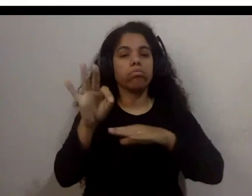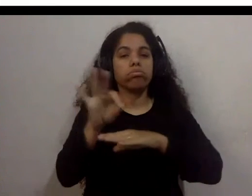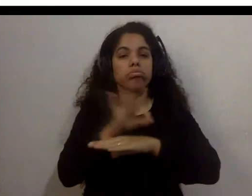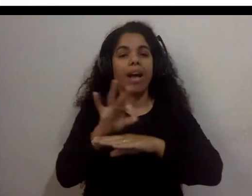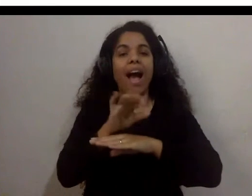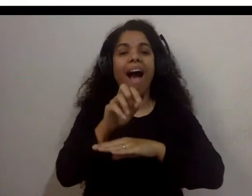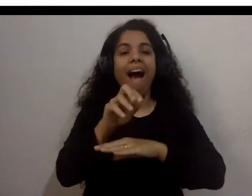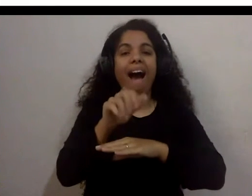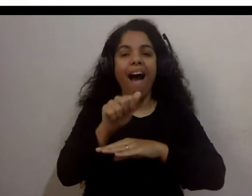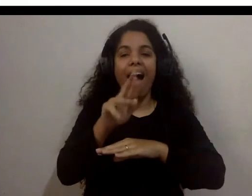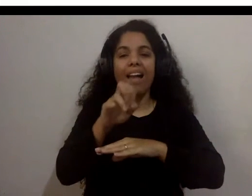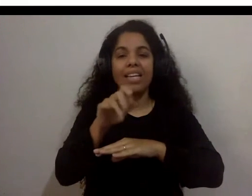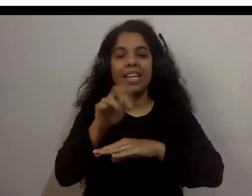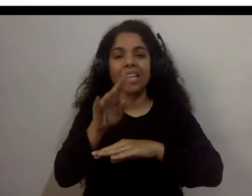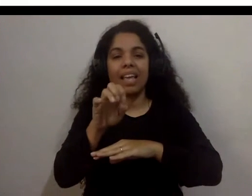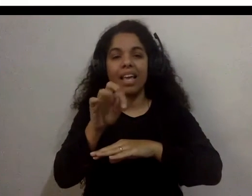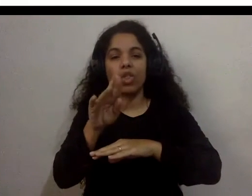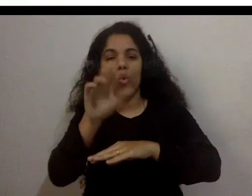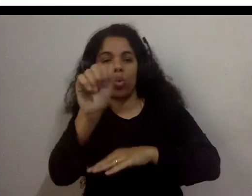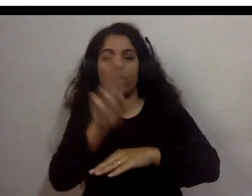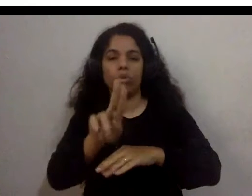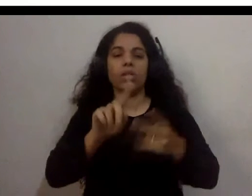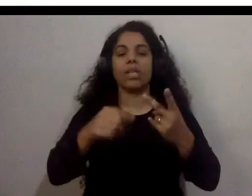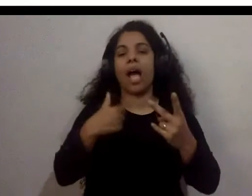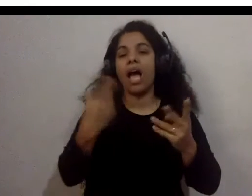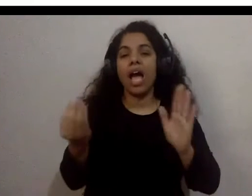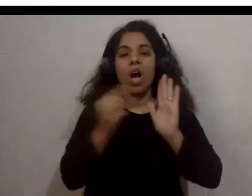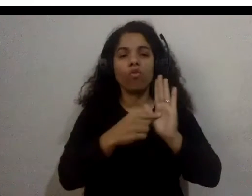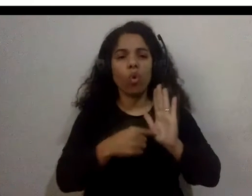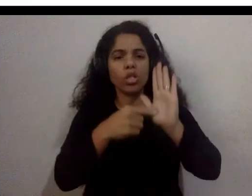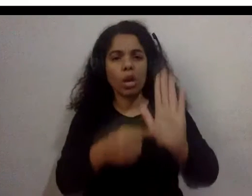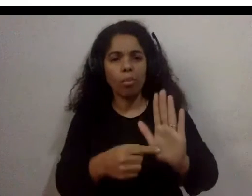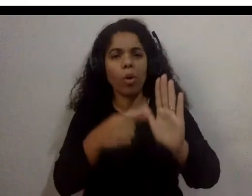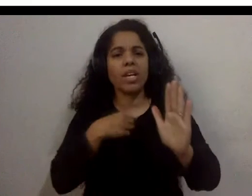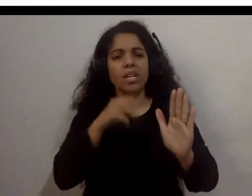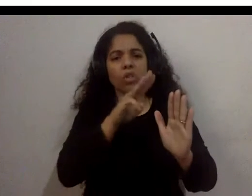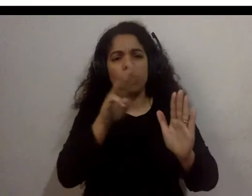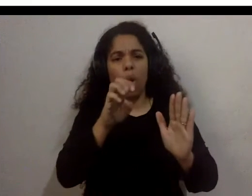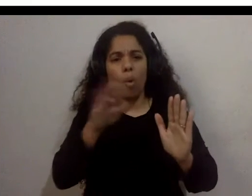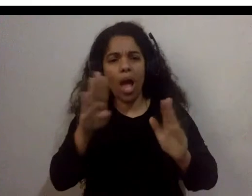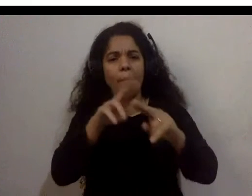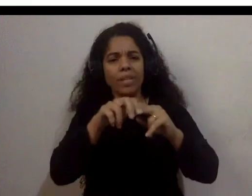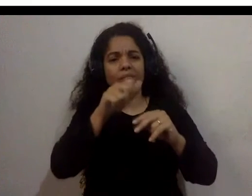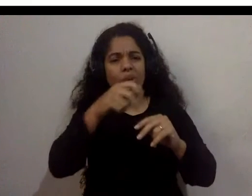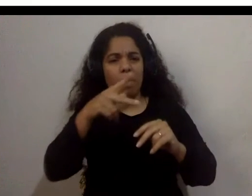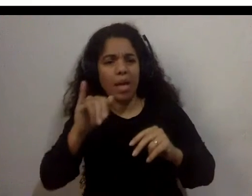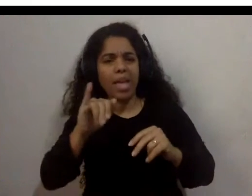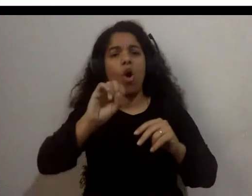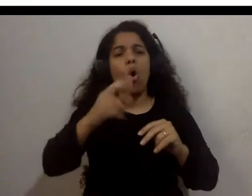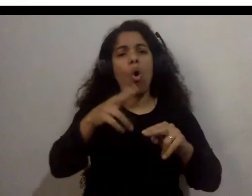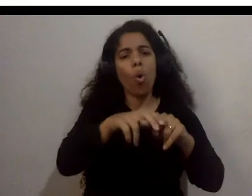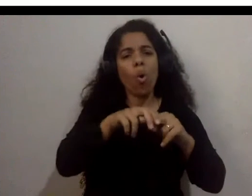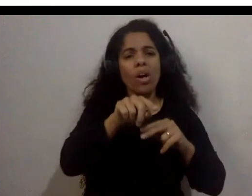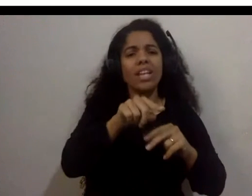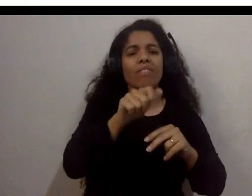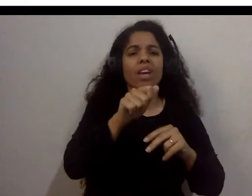vou utilizar? Ou vou usar e expor isso na web através de uma API, vou expor isso através de uma aplicação